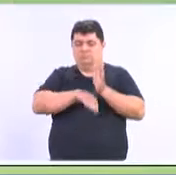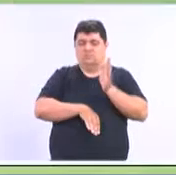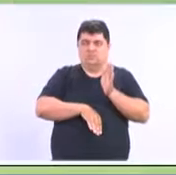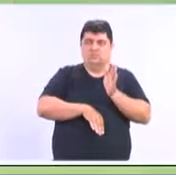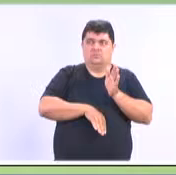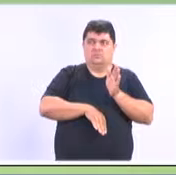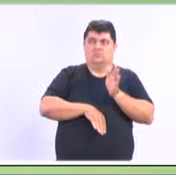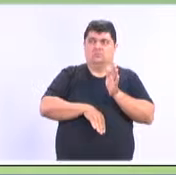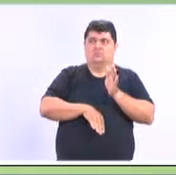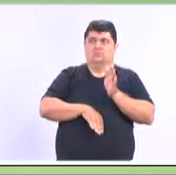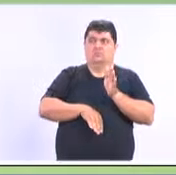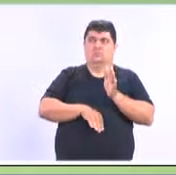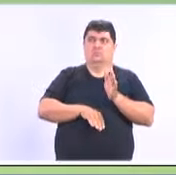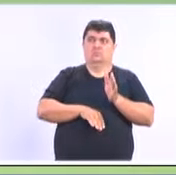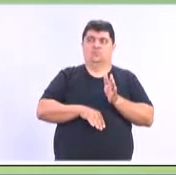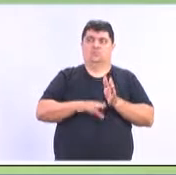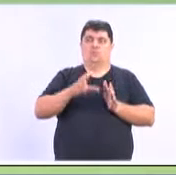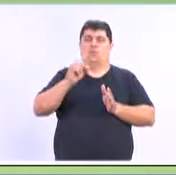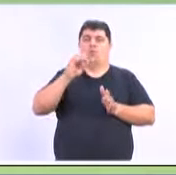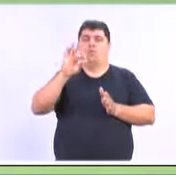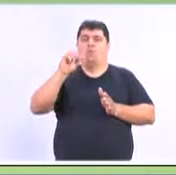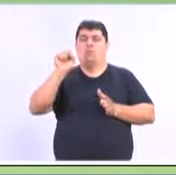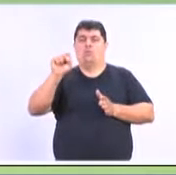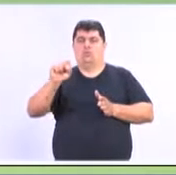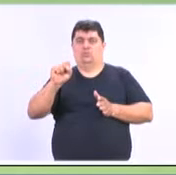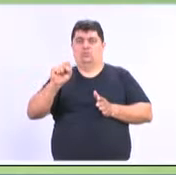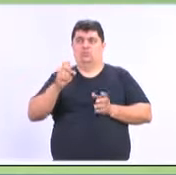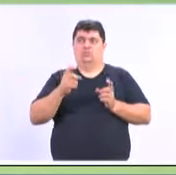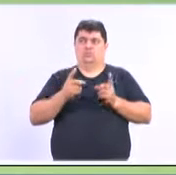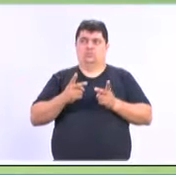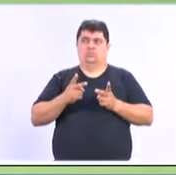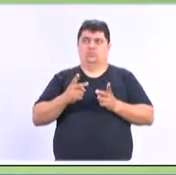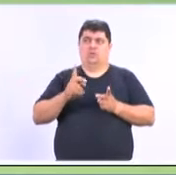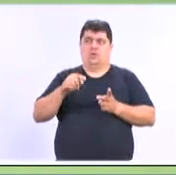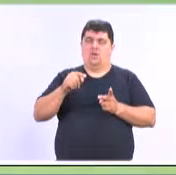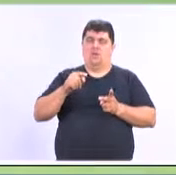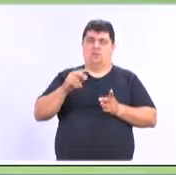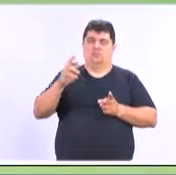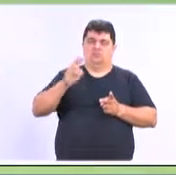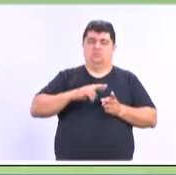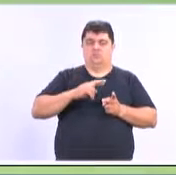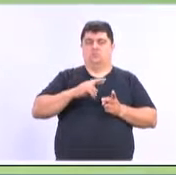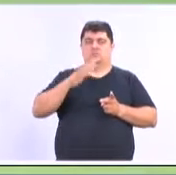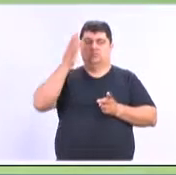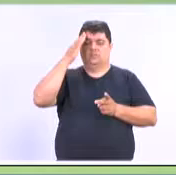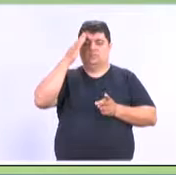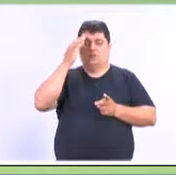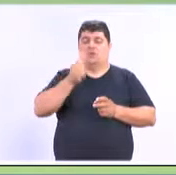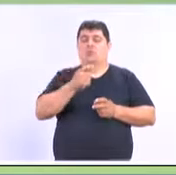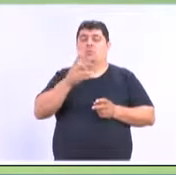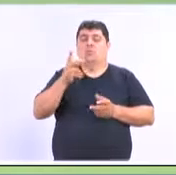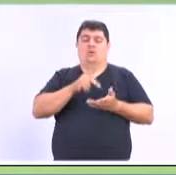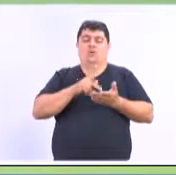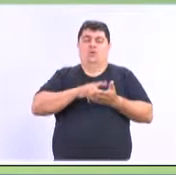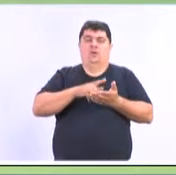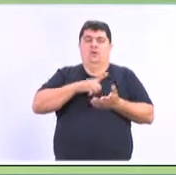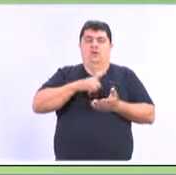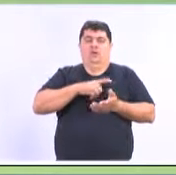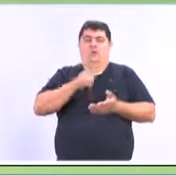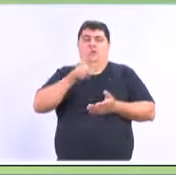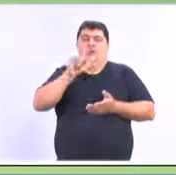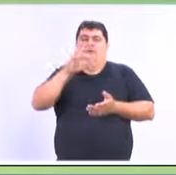quê? Diminuir os meus custos das vendas. É igual ao quê? O meu resultado bruto. Então, ele é obtido através da